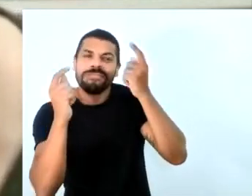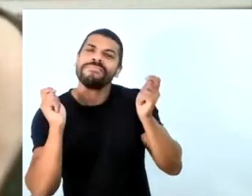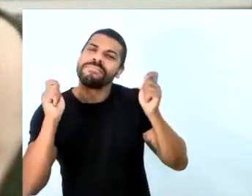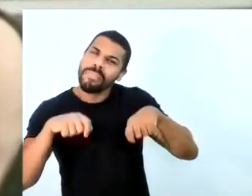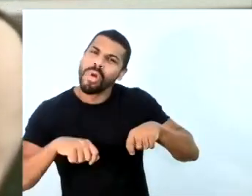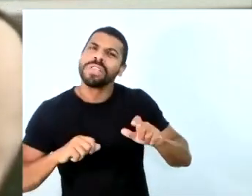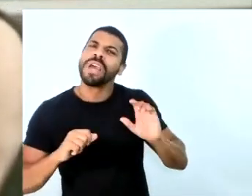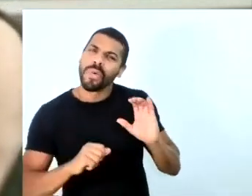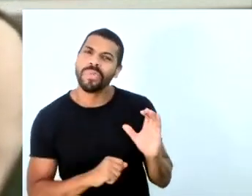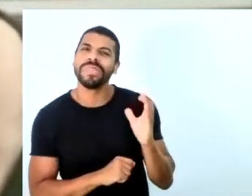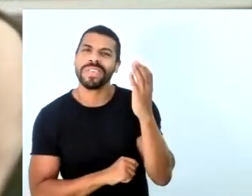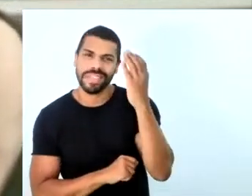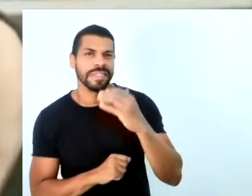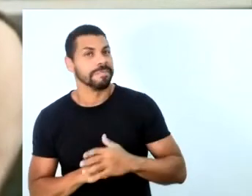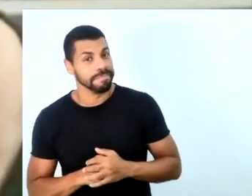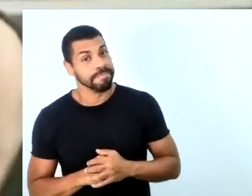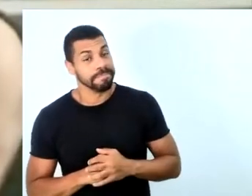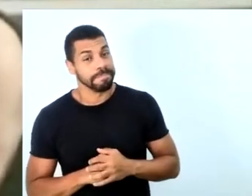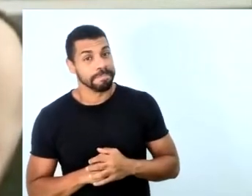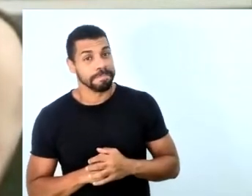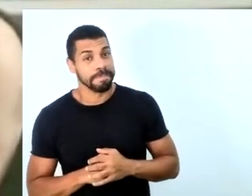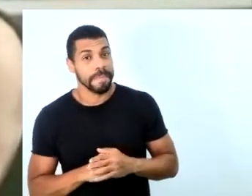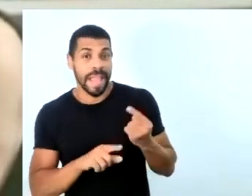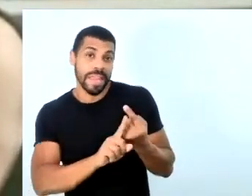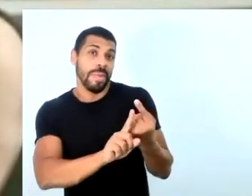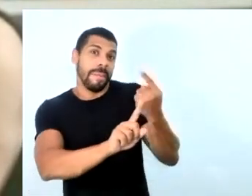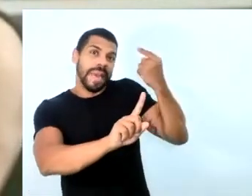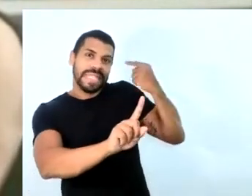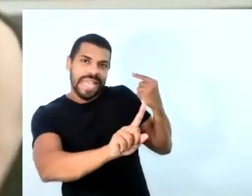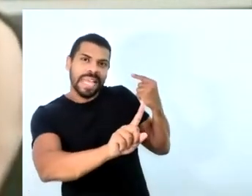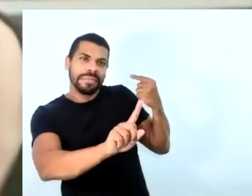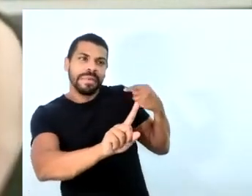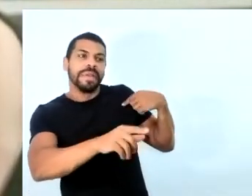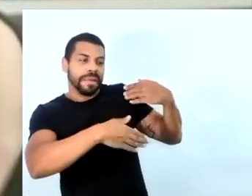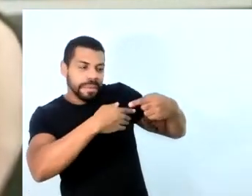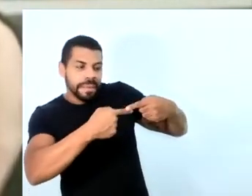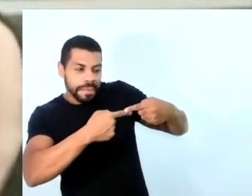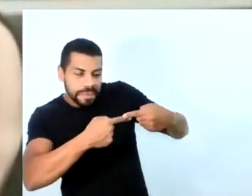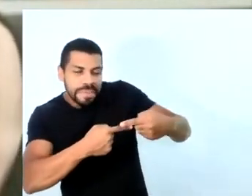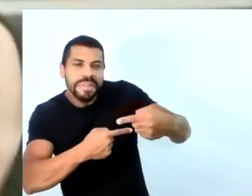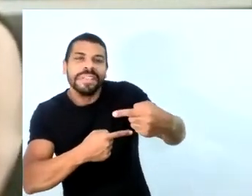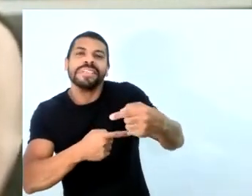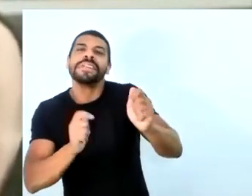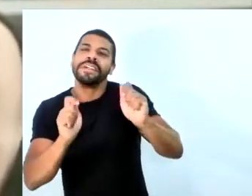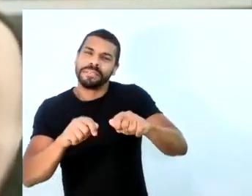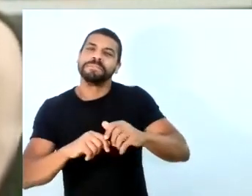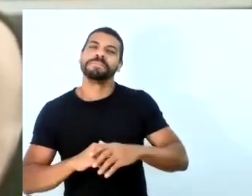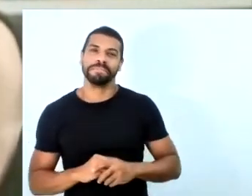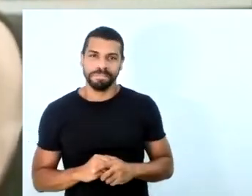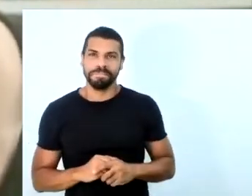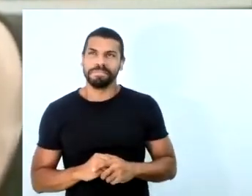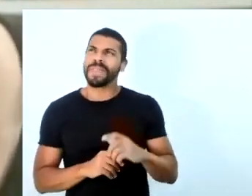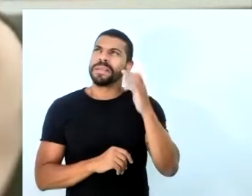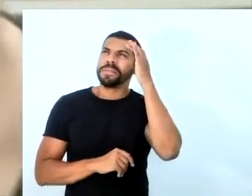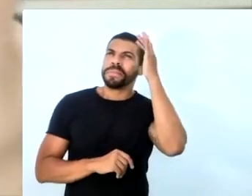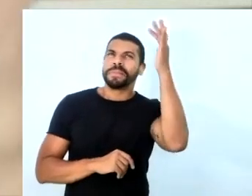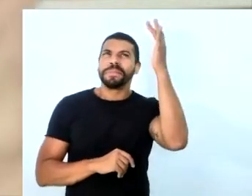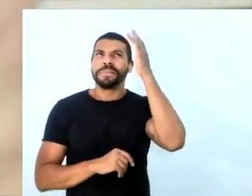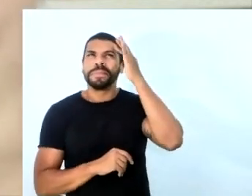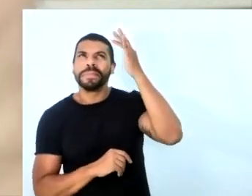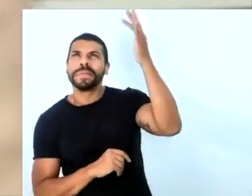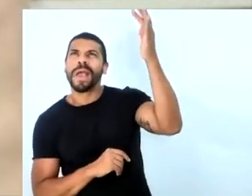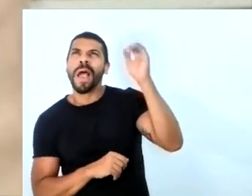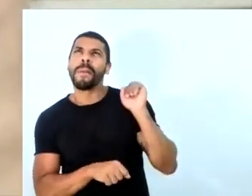é possível para outras que vieram do lugar de onde eu vim. Então, eu penso parar